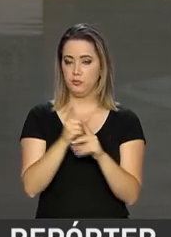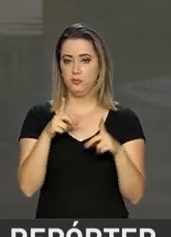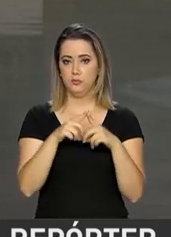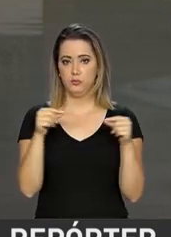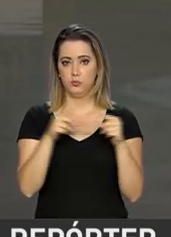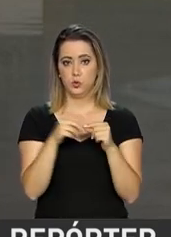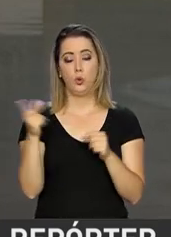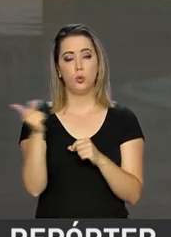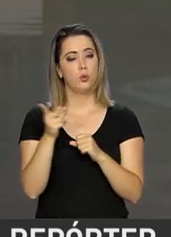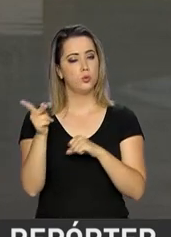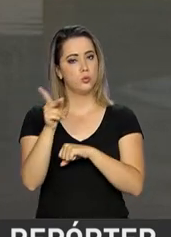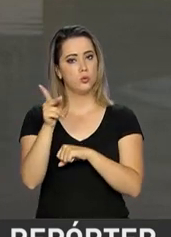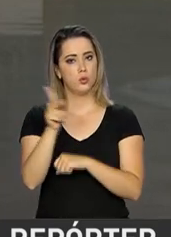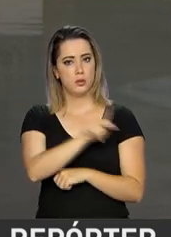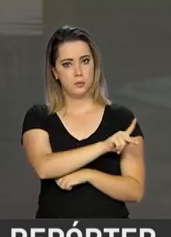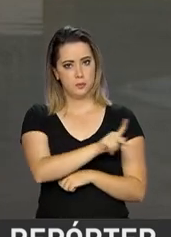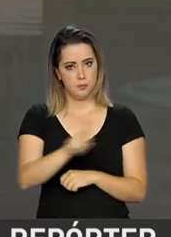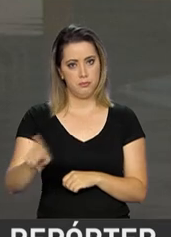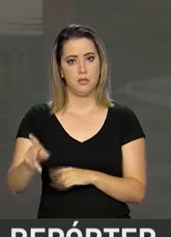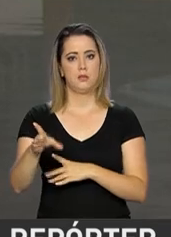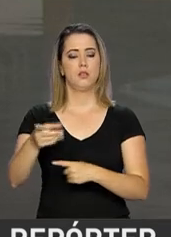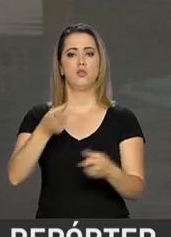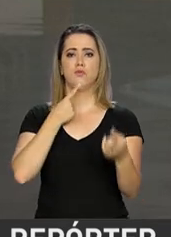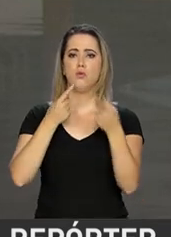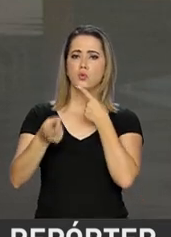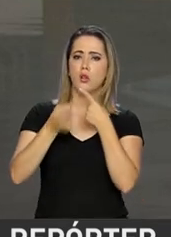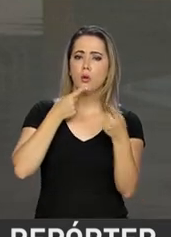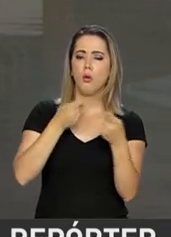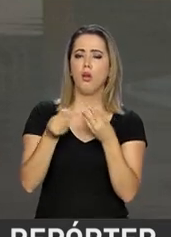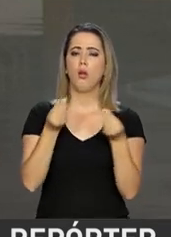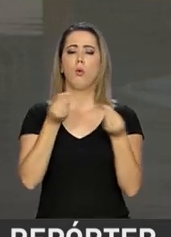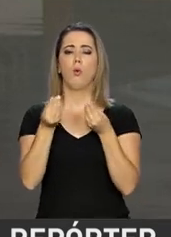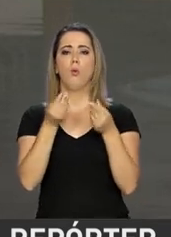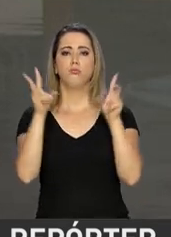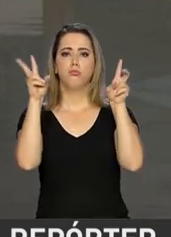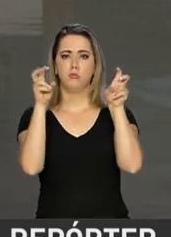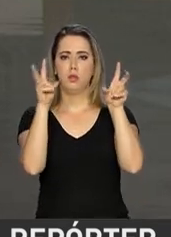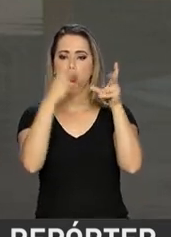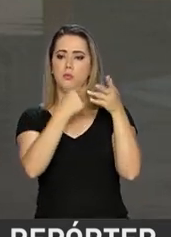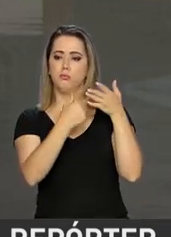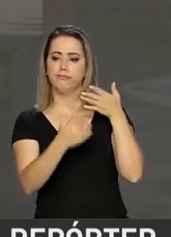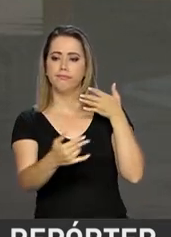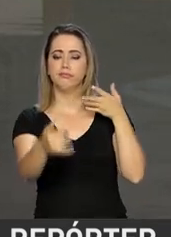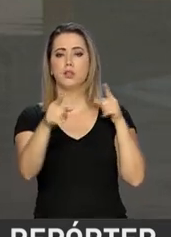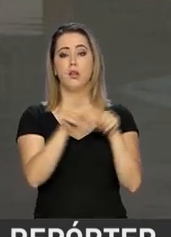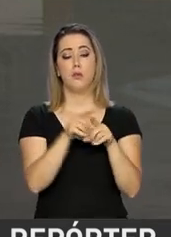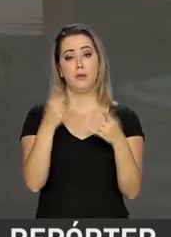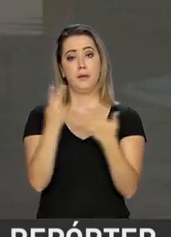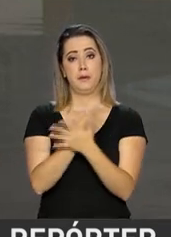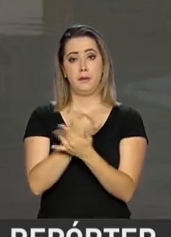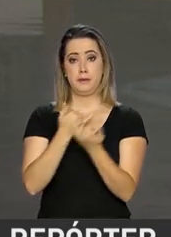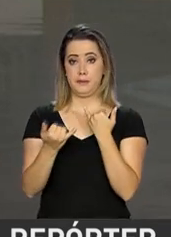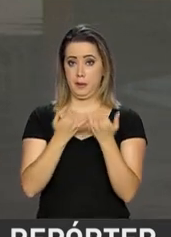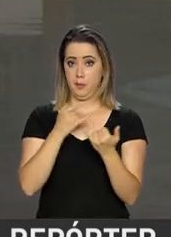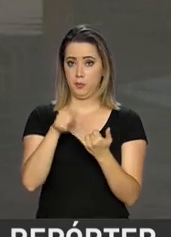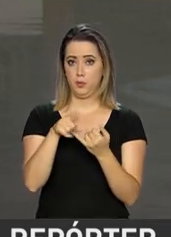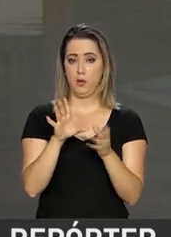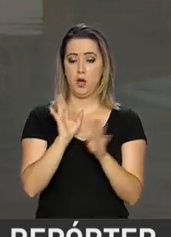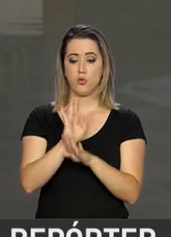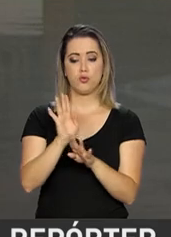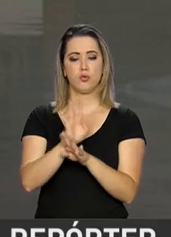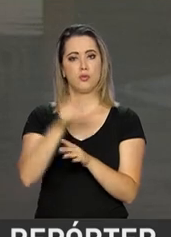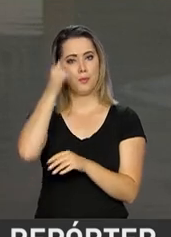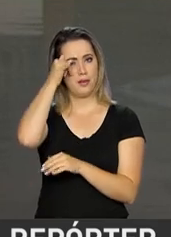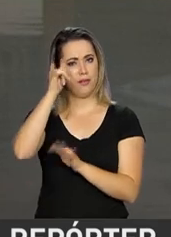do paraguai horacio cartes vão discutir uma série de assuntos como por exemplo a cooperação que está ocorrendo entre os dois países no combate